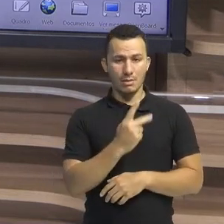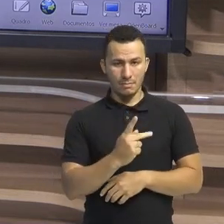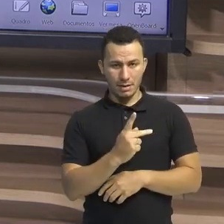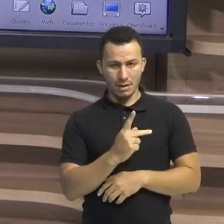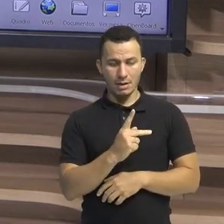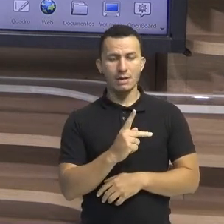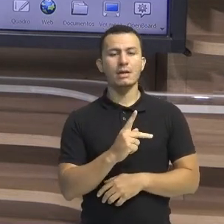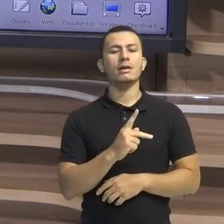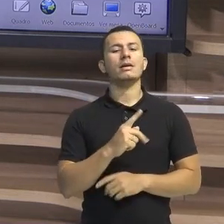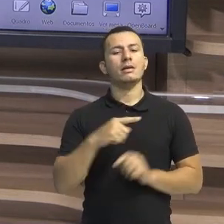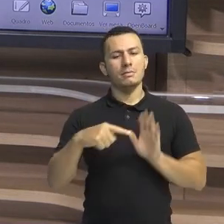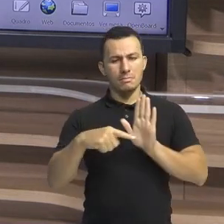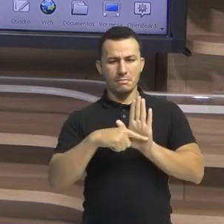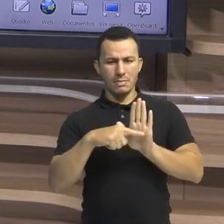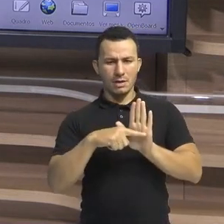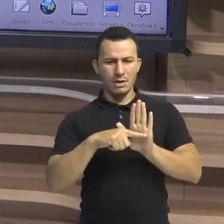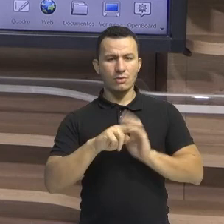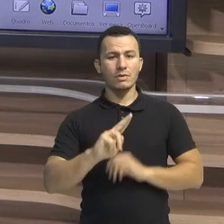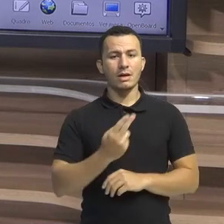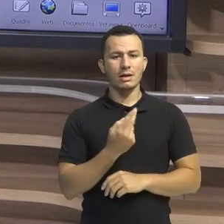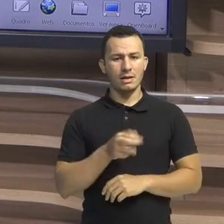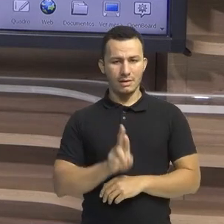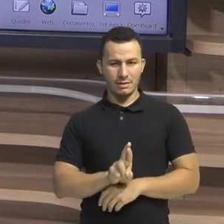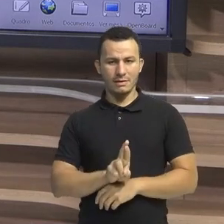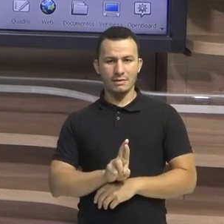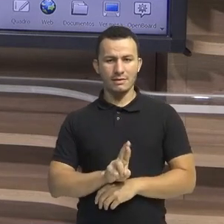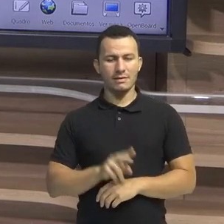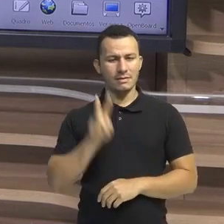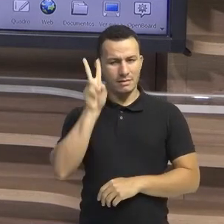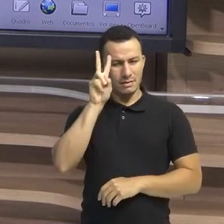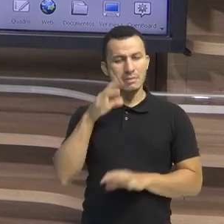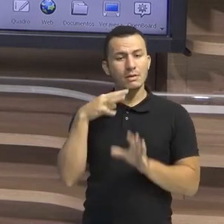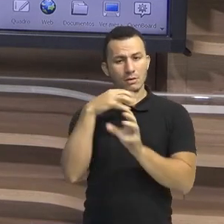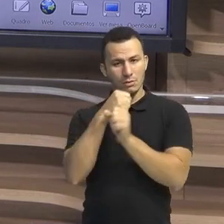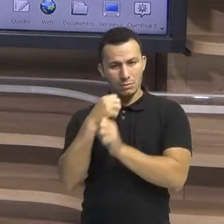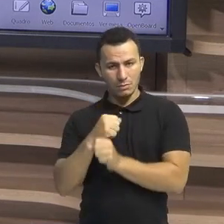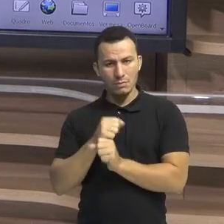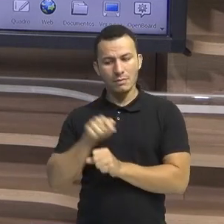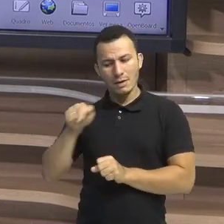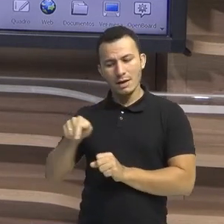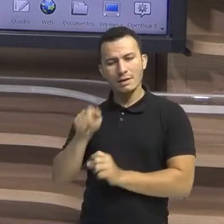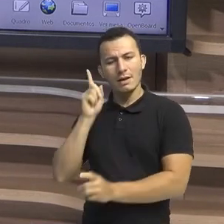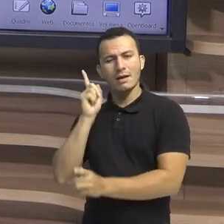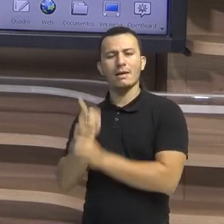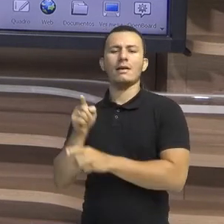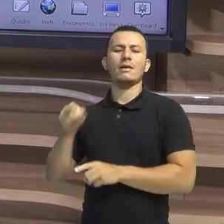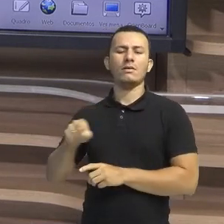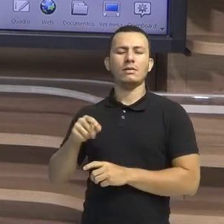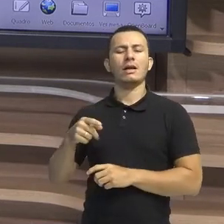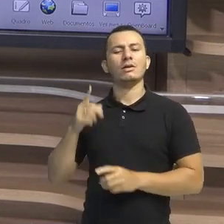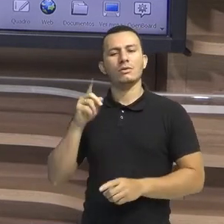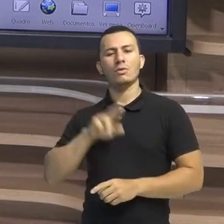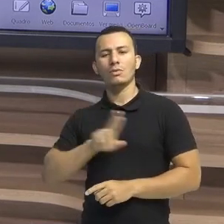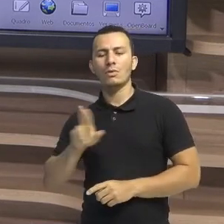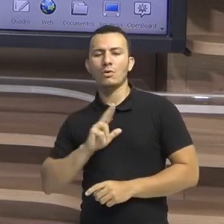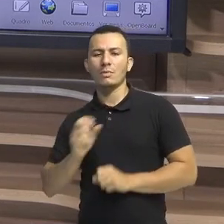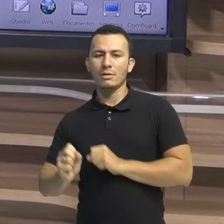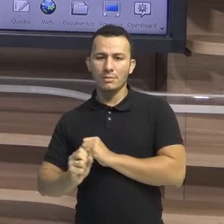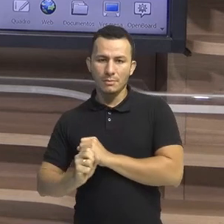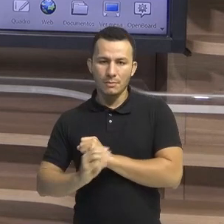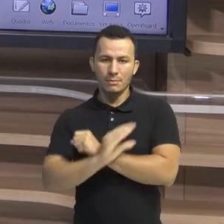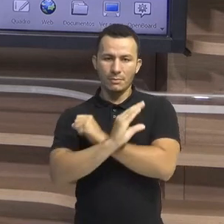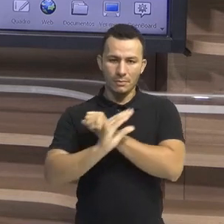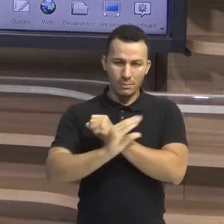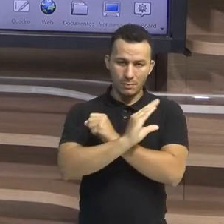menos a entalpia do reagente. A gente faz esse cálculo, no final a gente vai saber se a reação é exotérmica ou endotérmica, a gente vai marcar